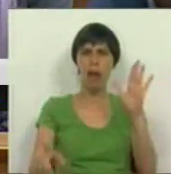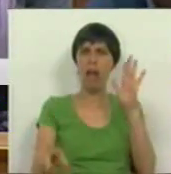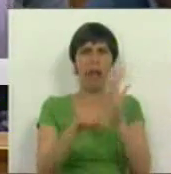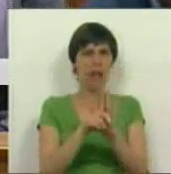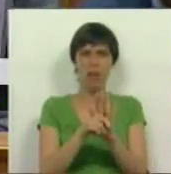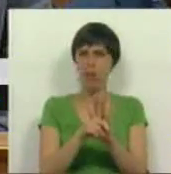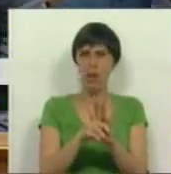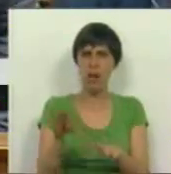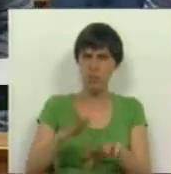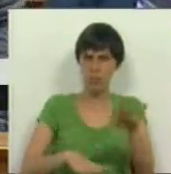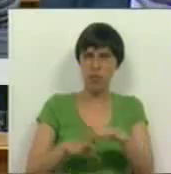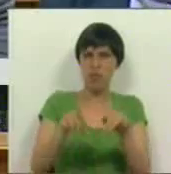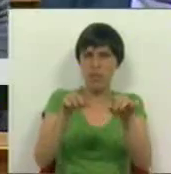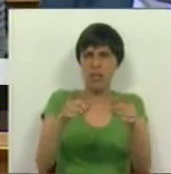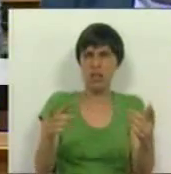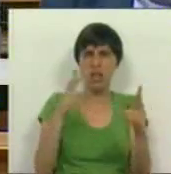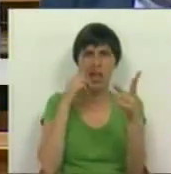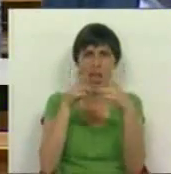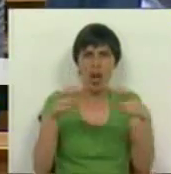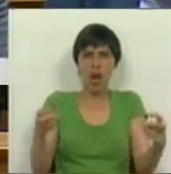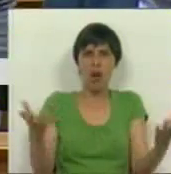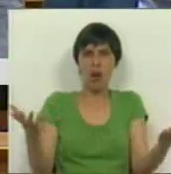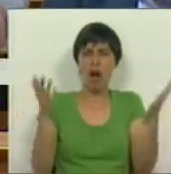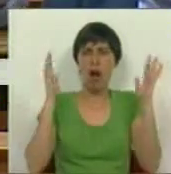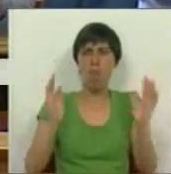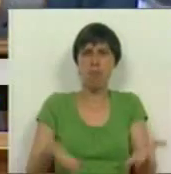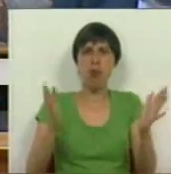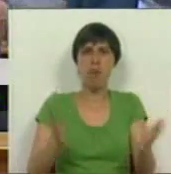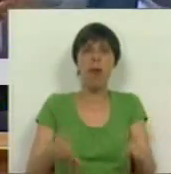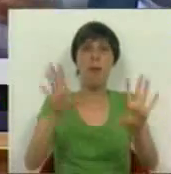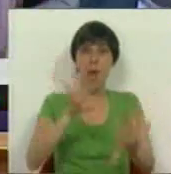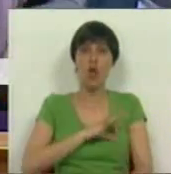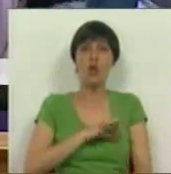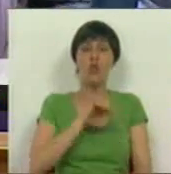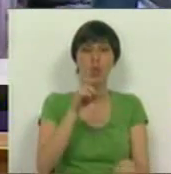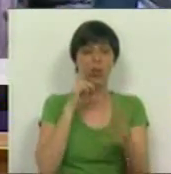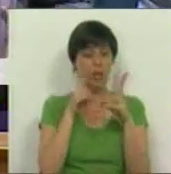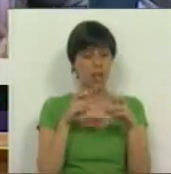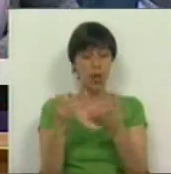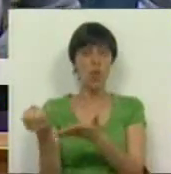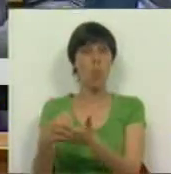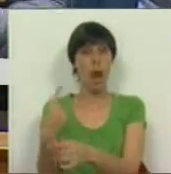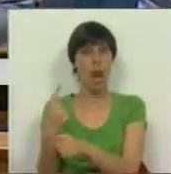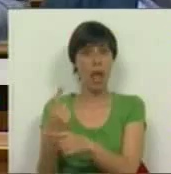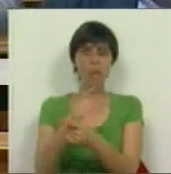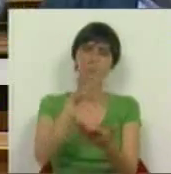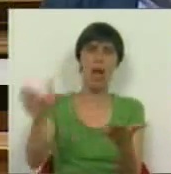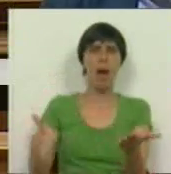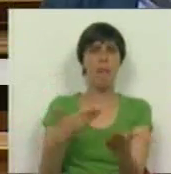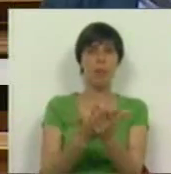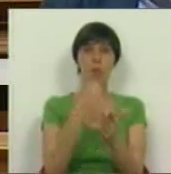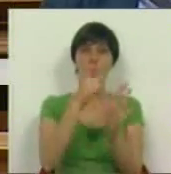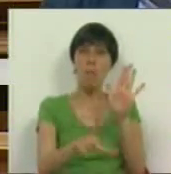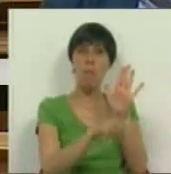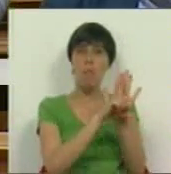lei para fazer este diagnóstico, mas os senhores, mesmo sem diagnóstico, apresentam-nos aqui uma